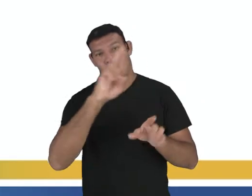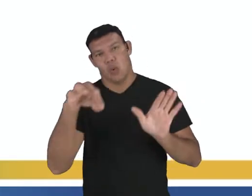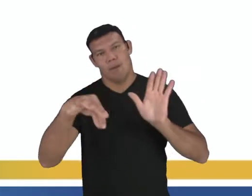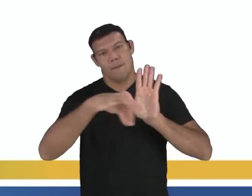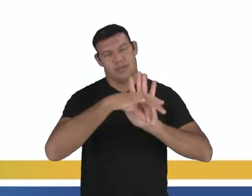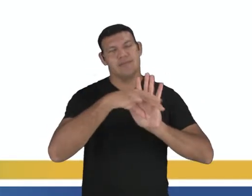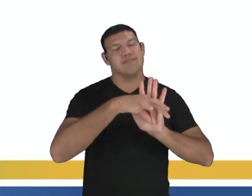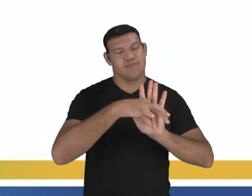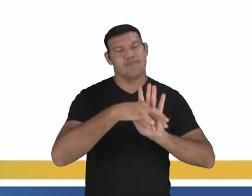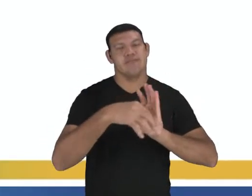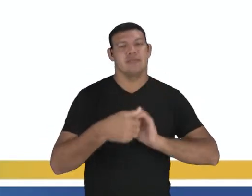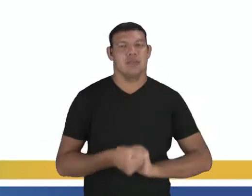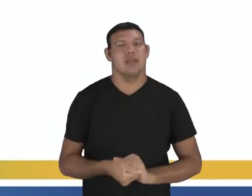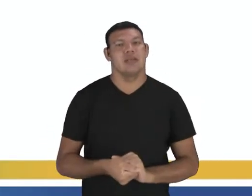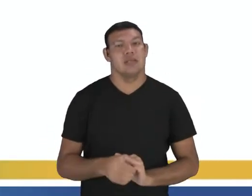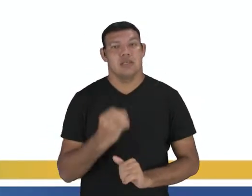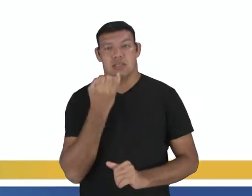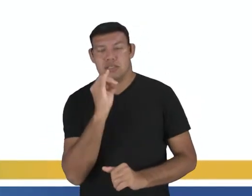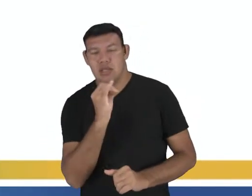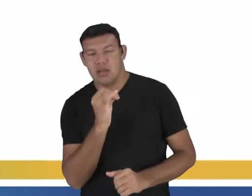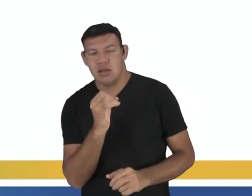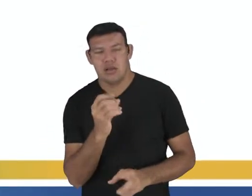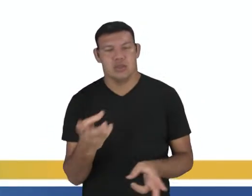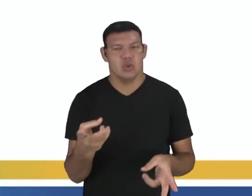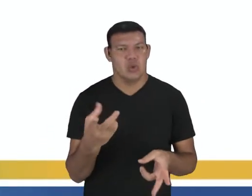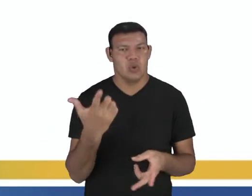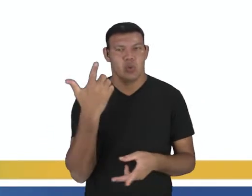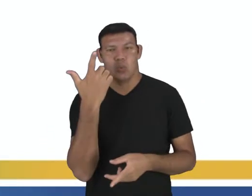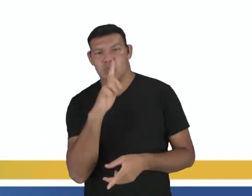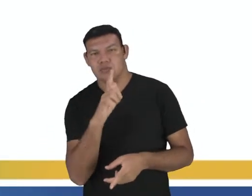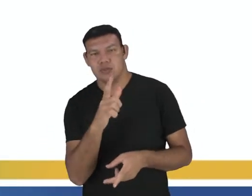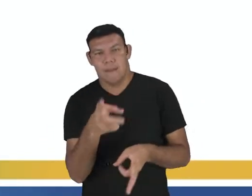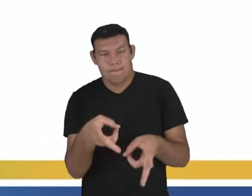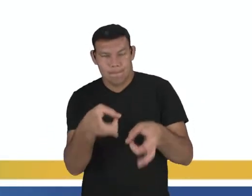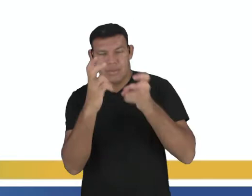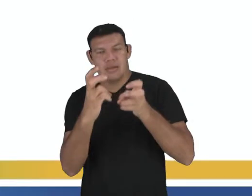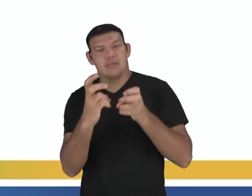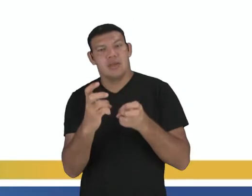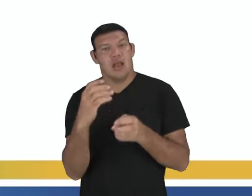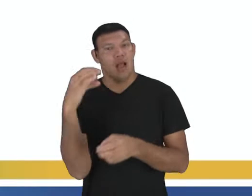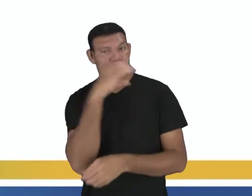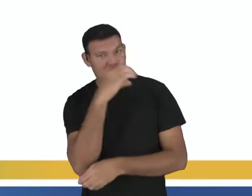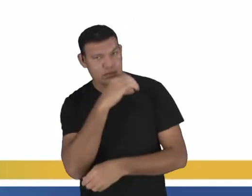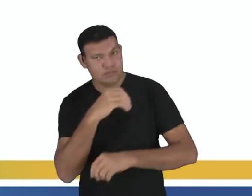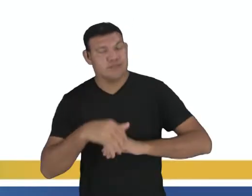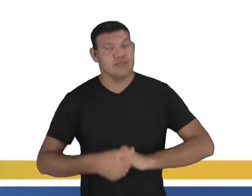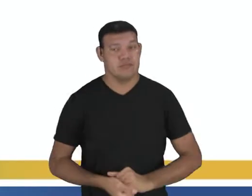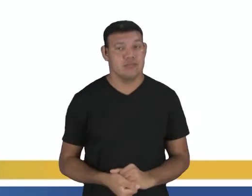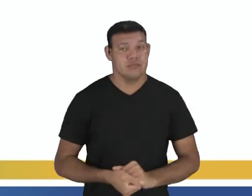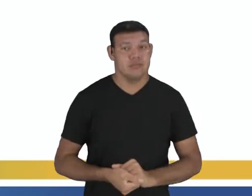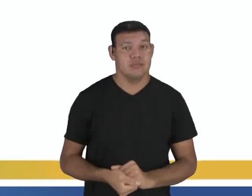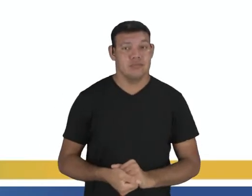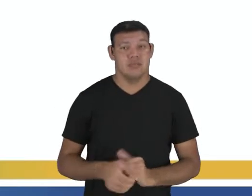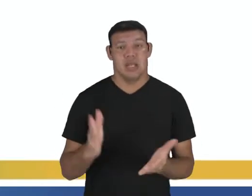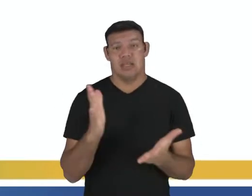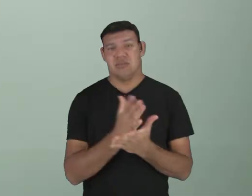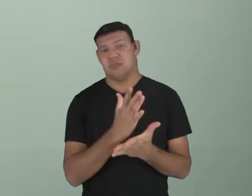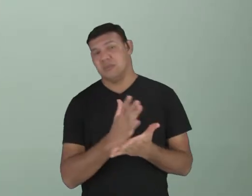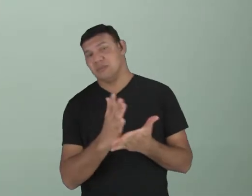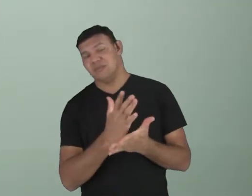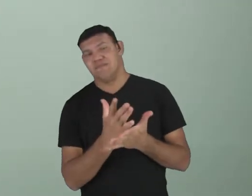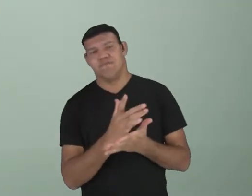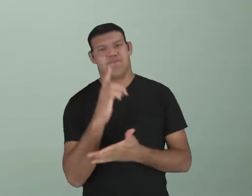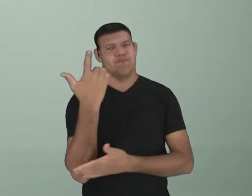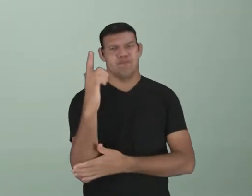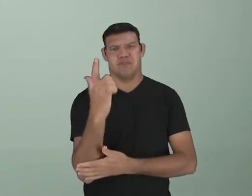deixar sequelas, desde que seja diagnosticada e tratada precocemente. Então, como eu falei para vocês, em alguns